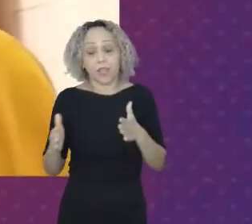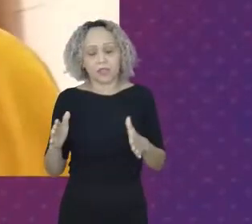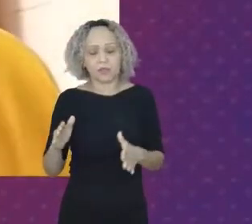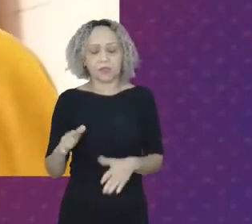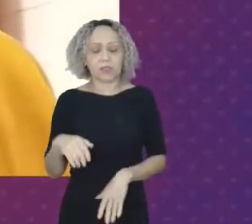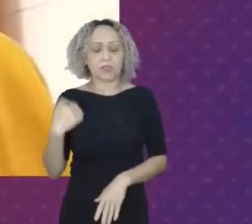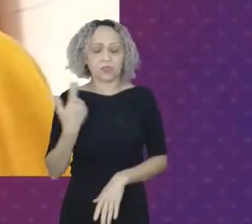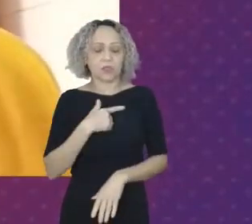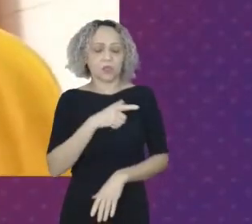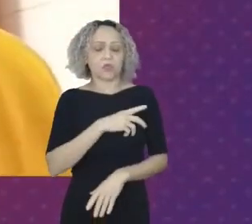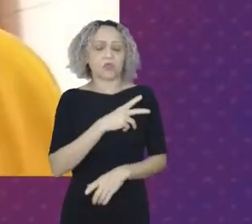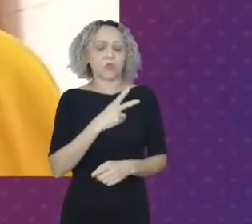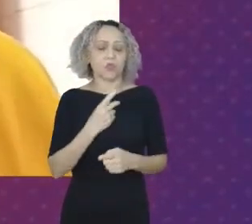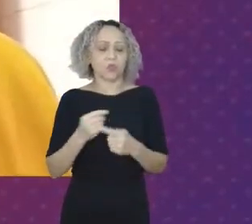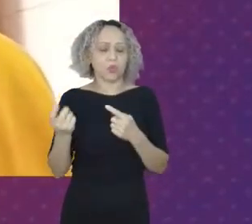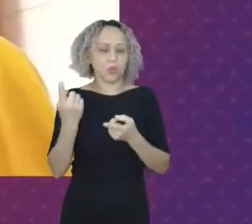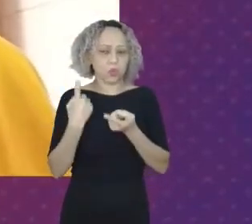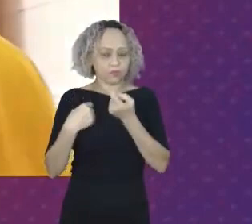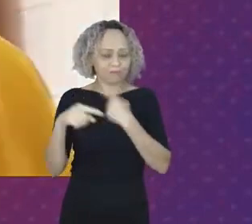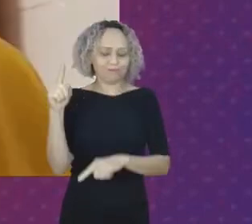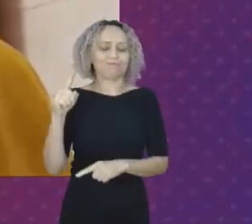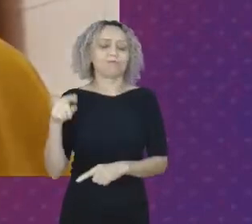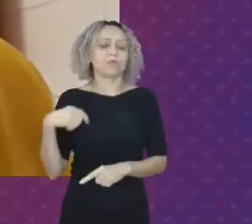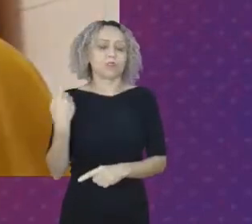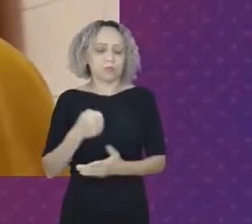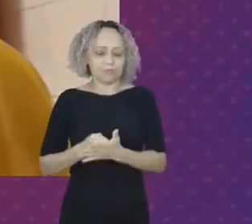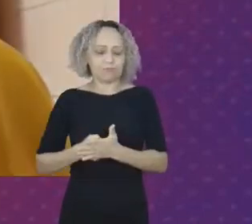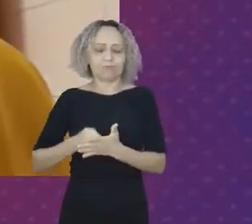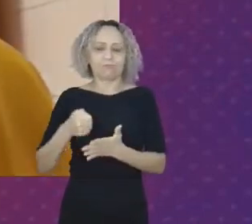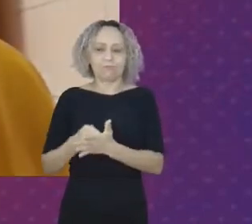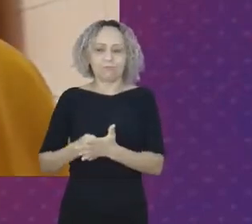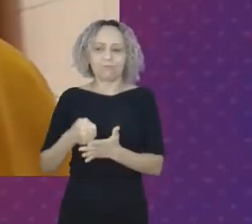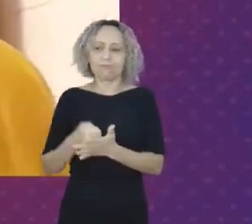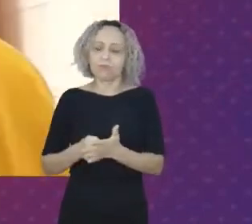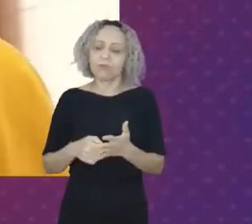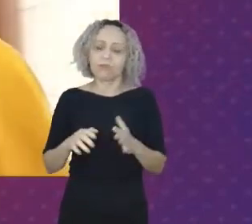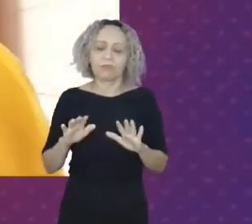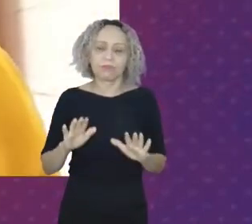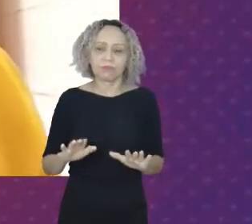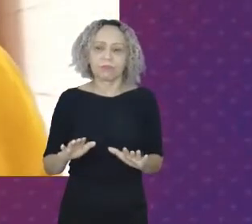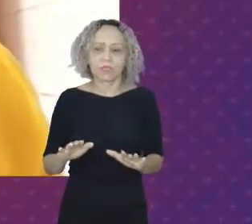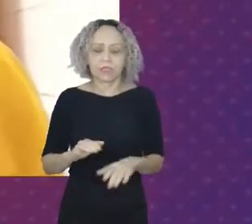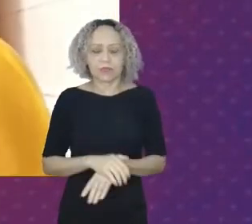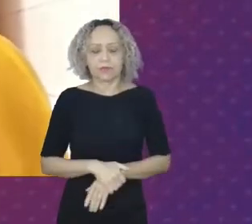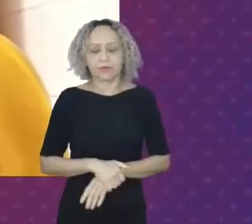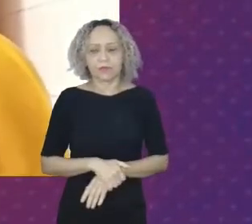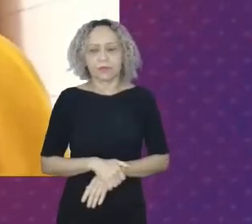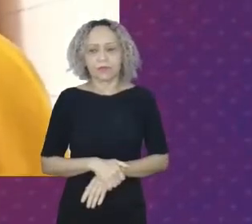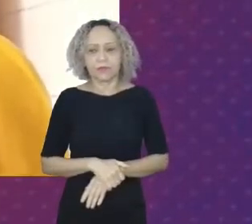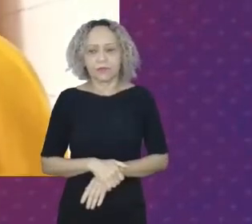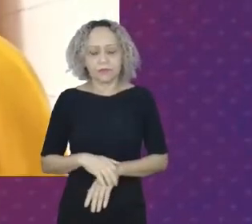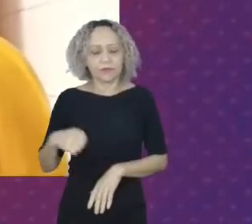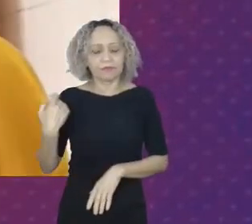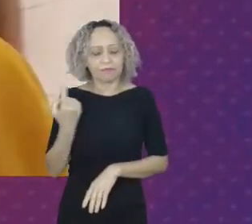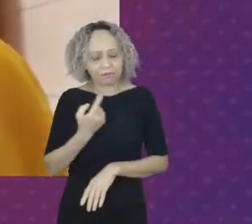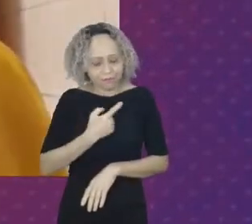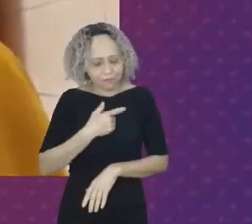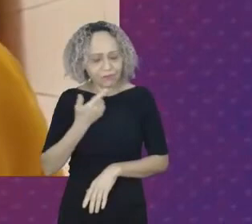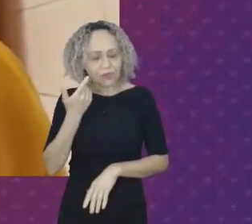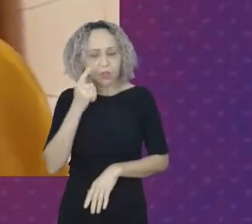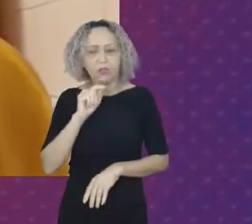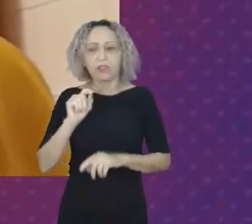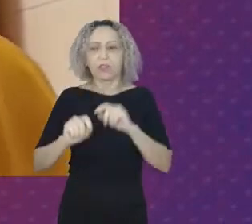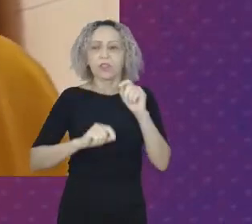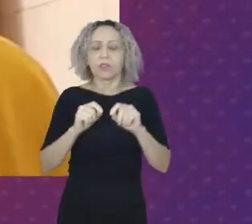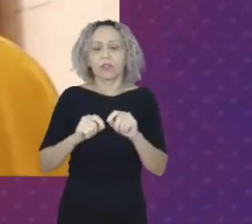avanço. E vamos à luta, e nessa, da gente não parar, né? A gente conseguiu,